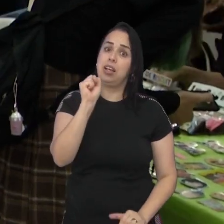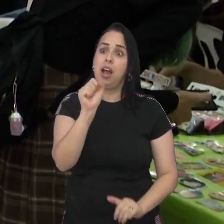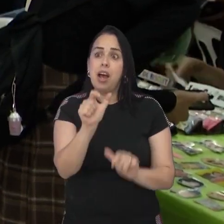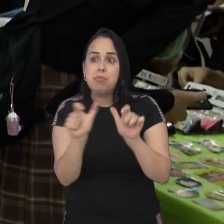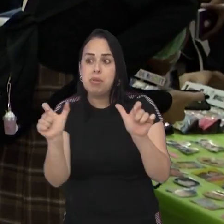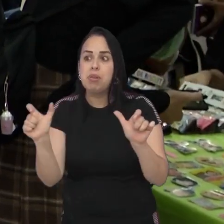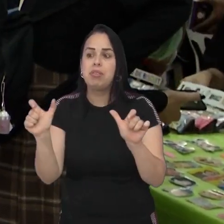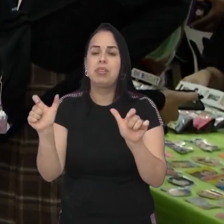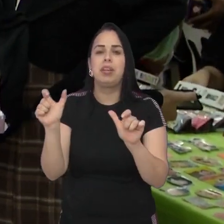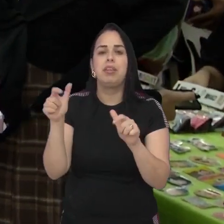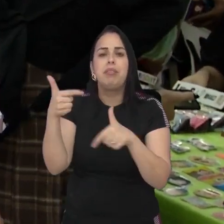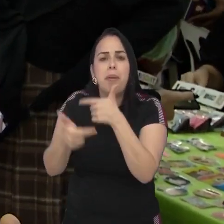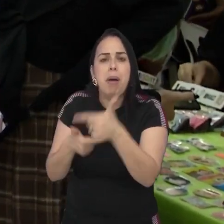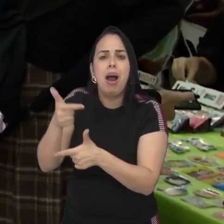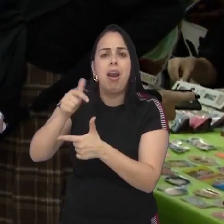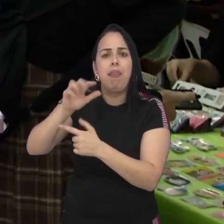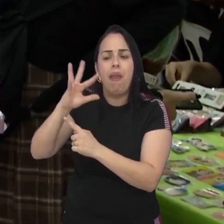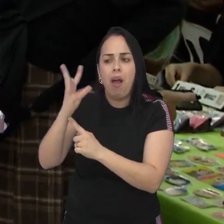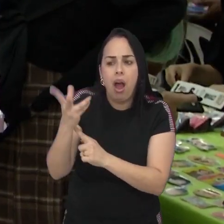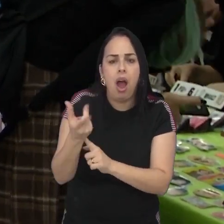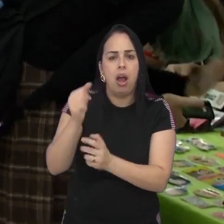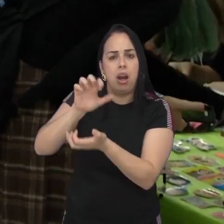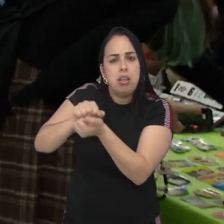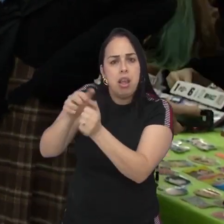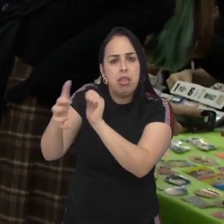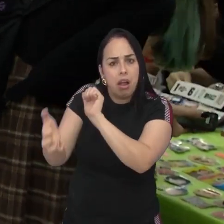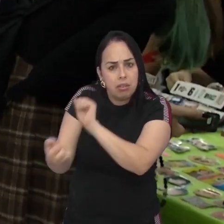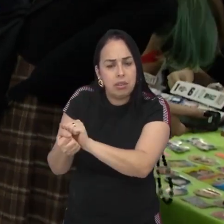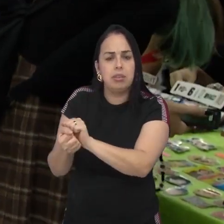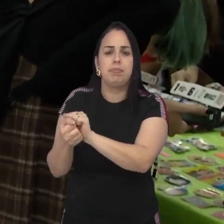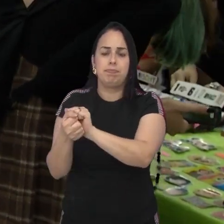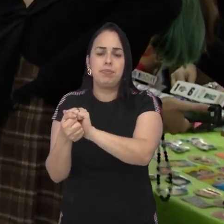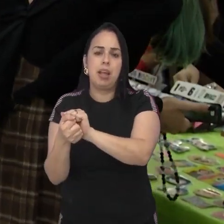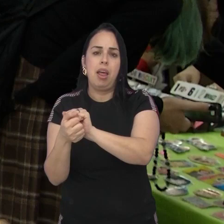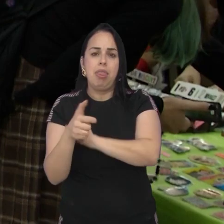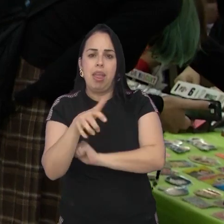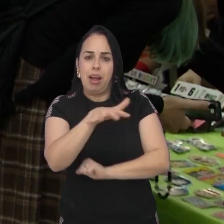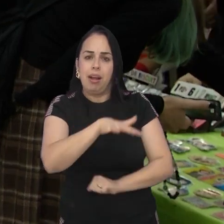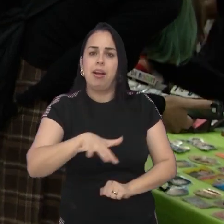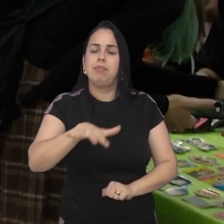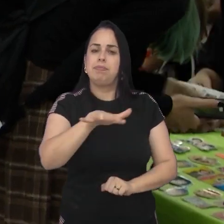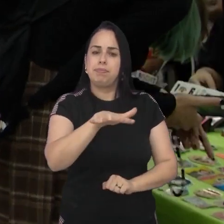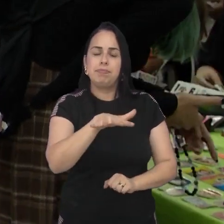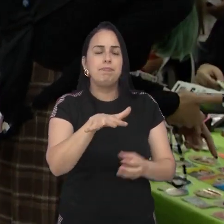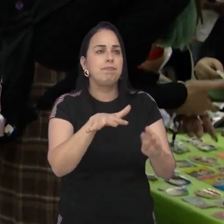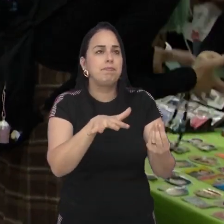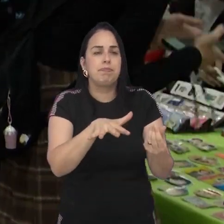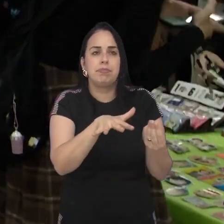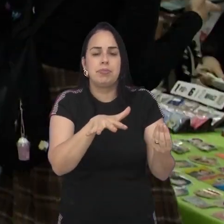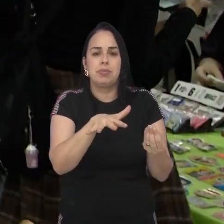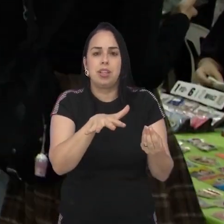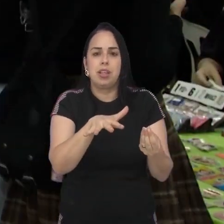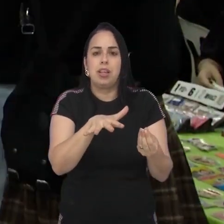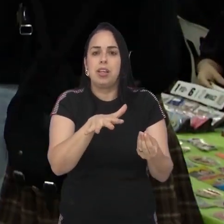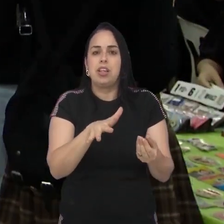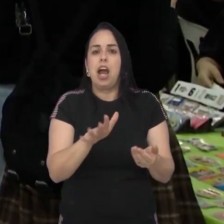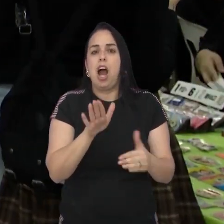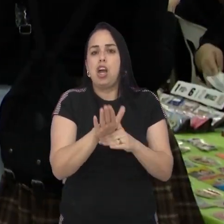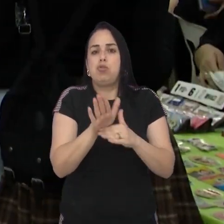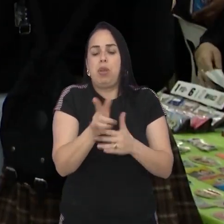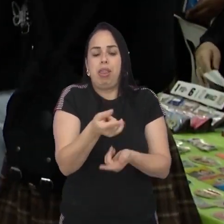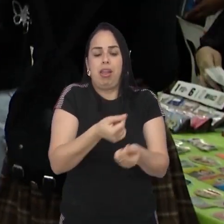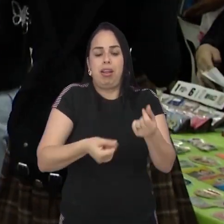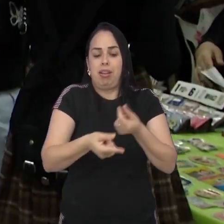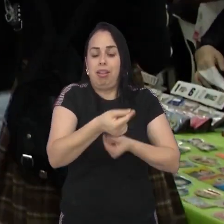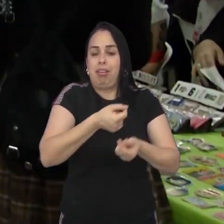muita gente que trabalha com artesanato, muita gente que trabalha, que a gente chama exatamente dessa economia criativa,